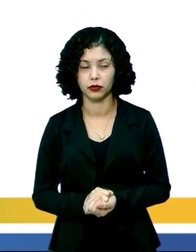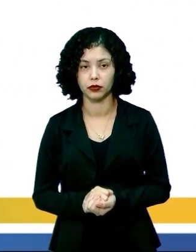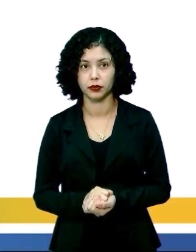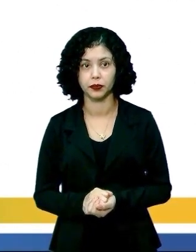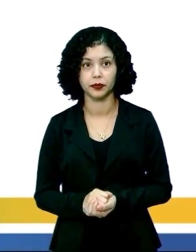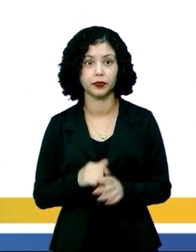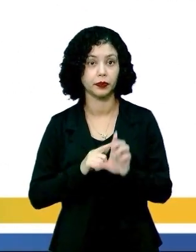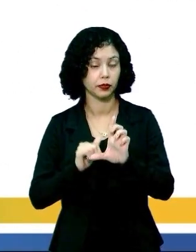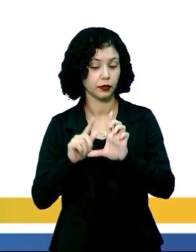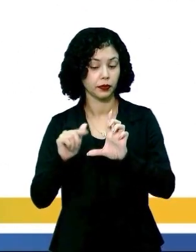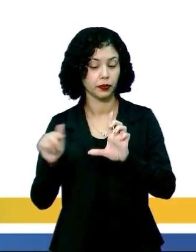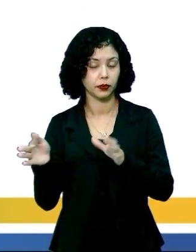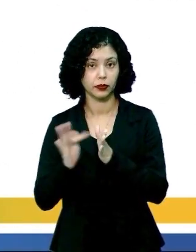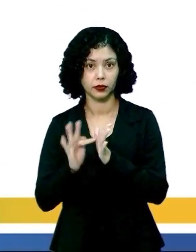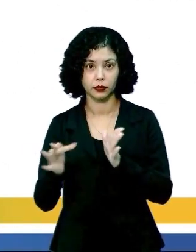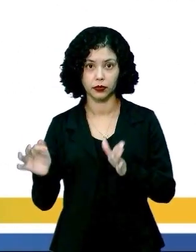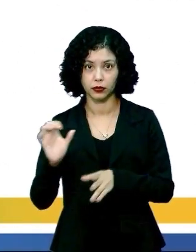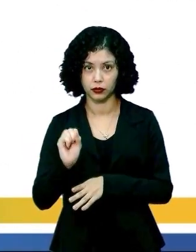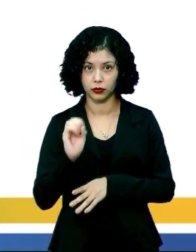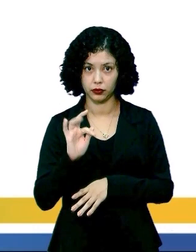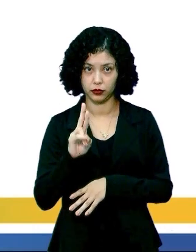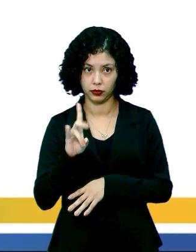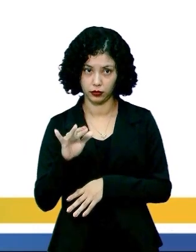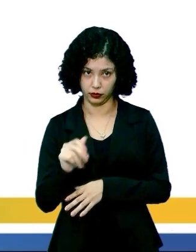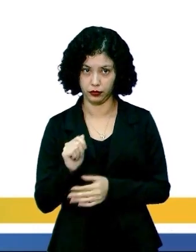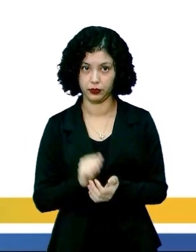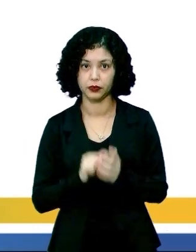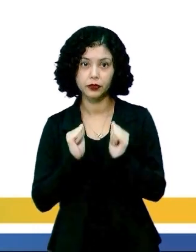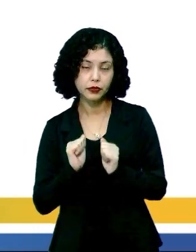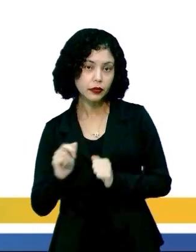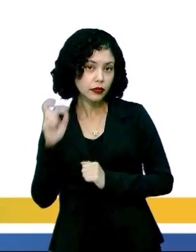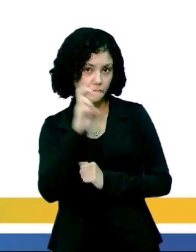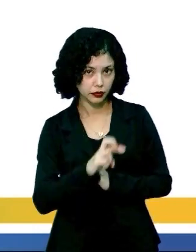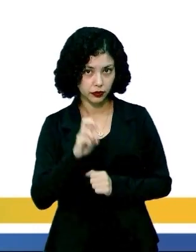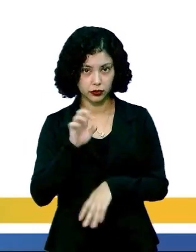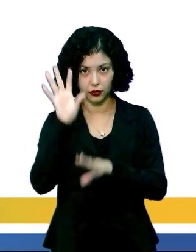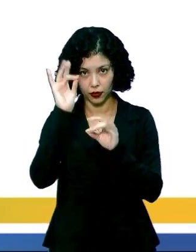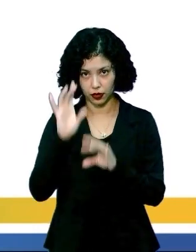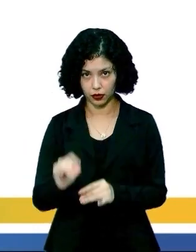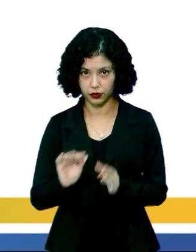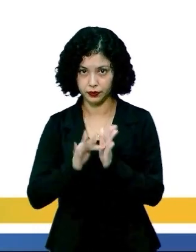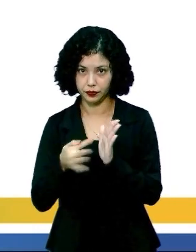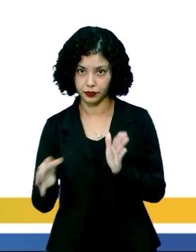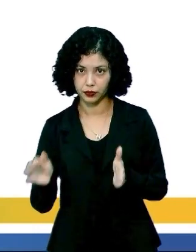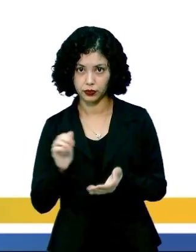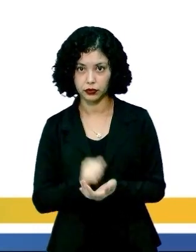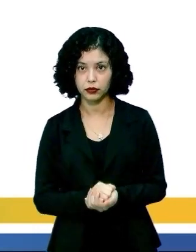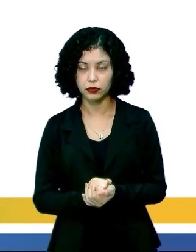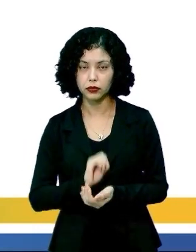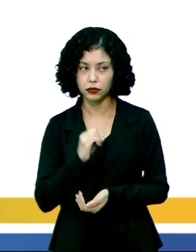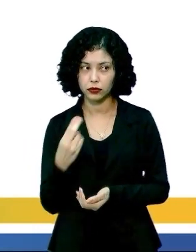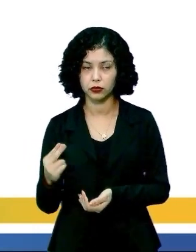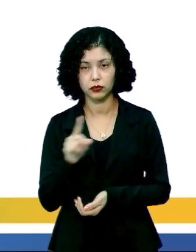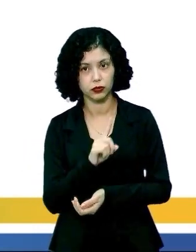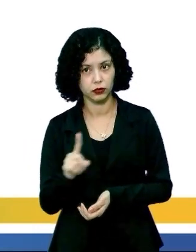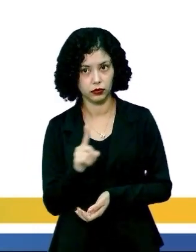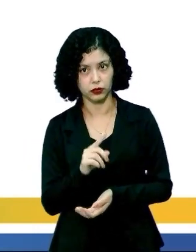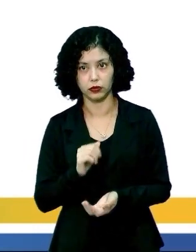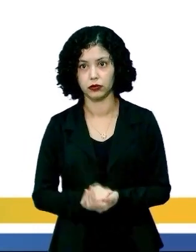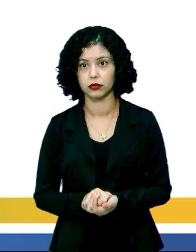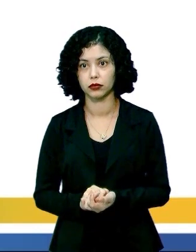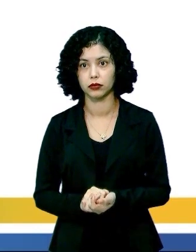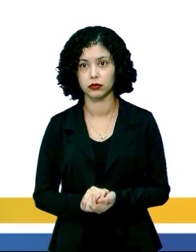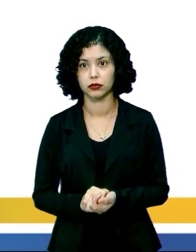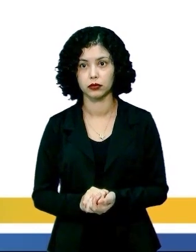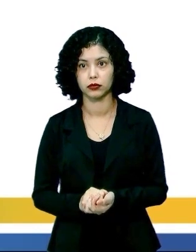O gráfico da função sobrejetora. Podemos analisar graficamente se a função é sobrejetora ou